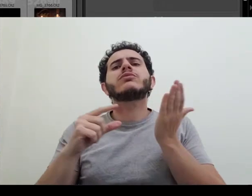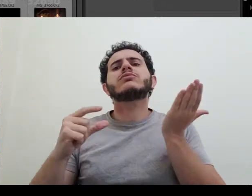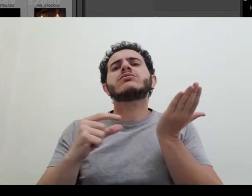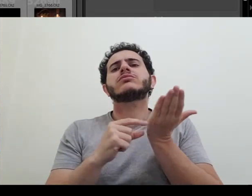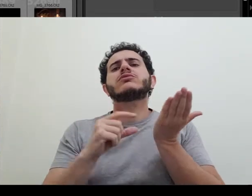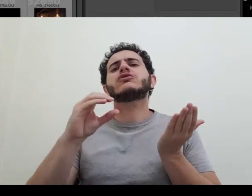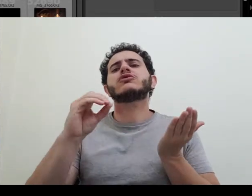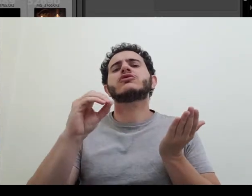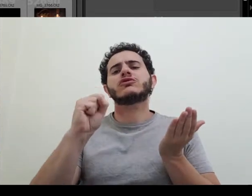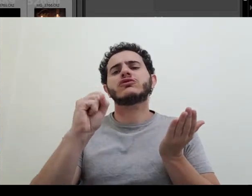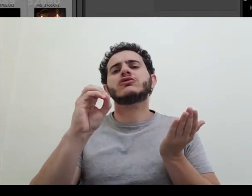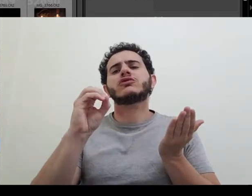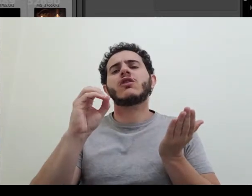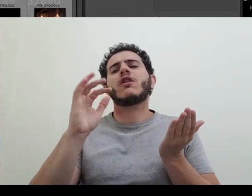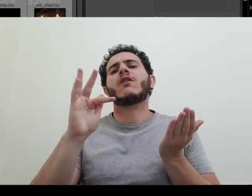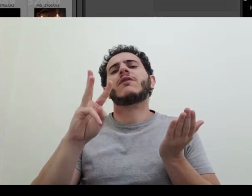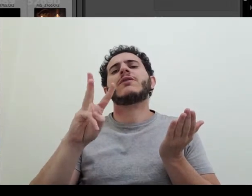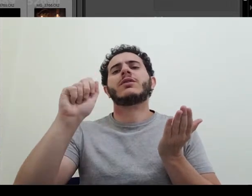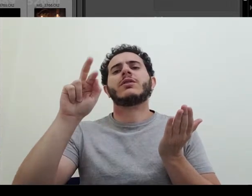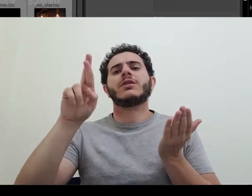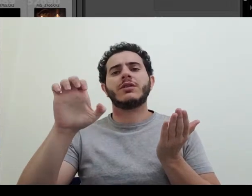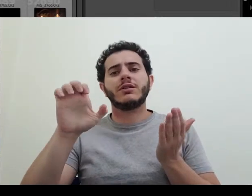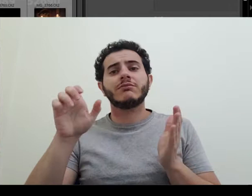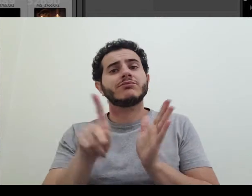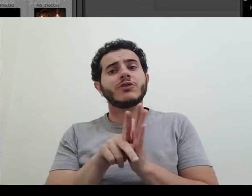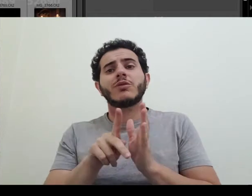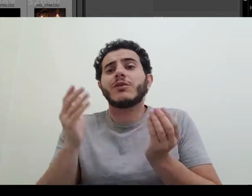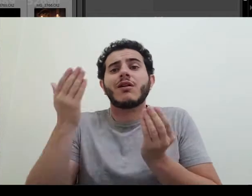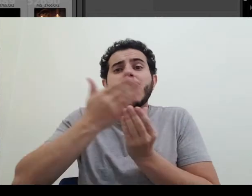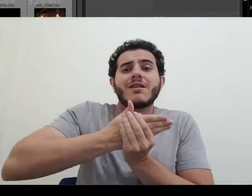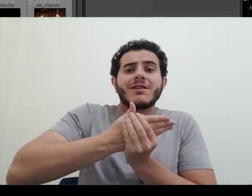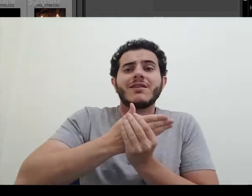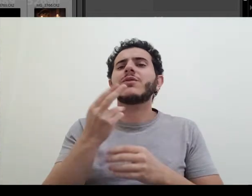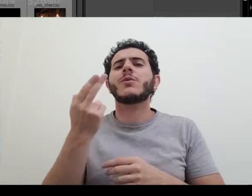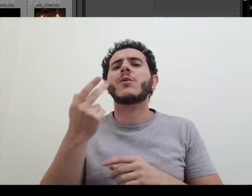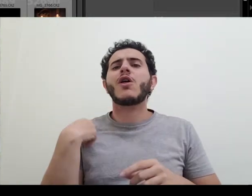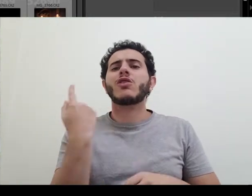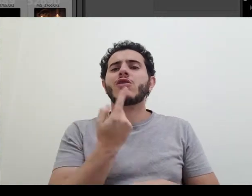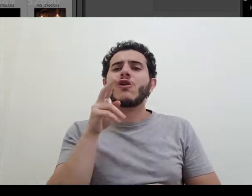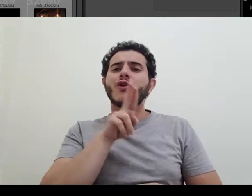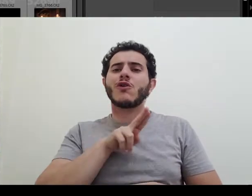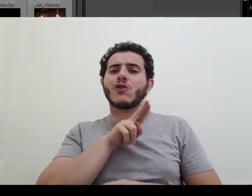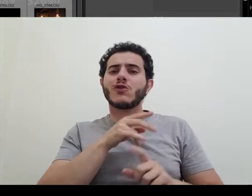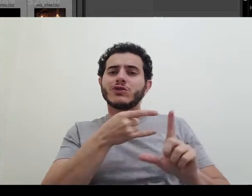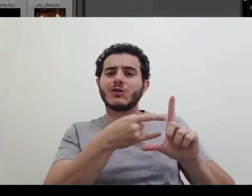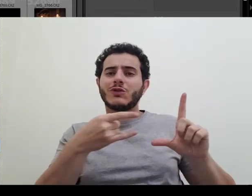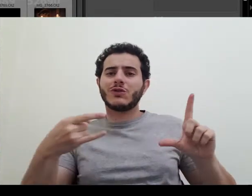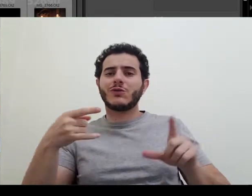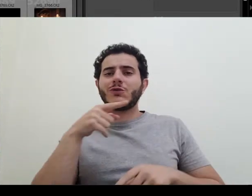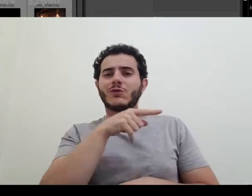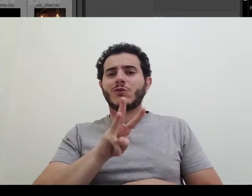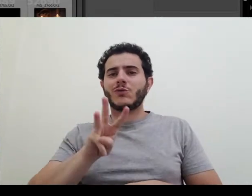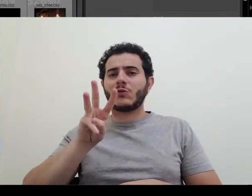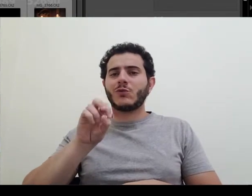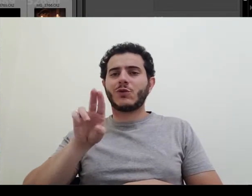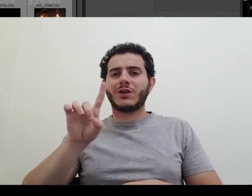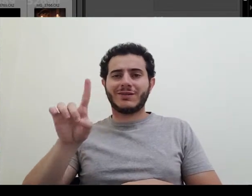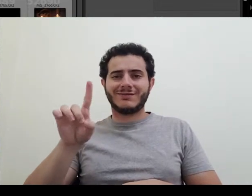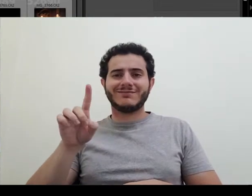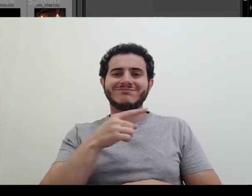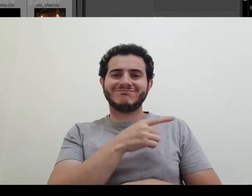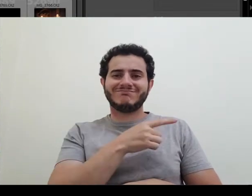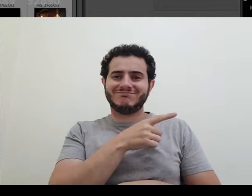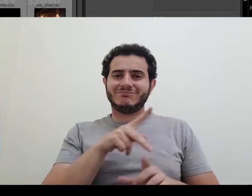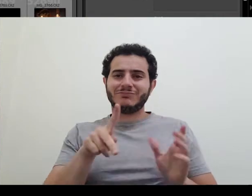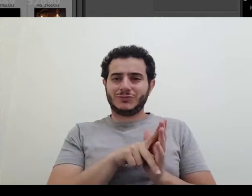o catálogo é o arquivo do Lightroom. Do mesmo jeito que a gente tem o Word e a gente tem o arquivo do Word, o Lightroom também tem